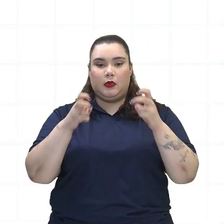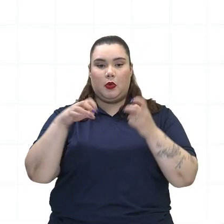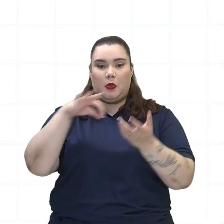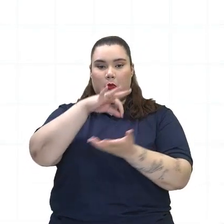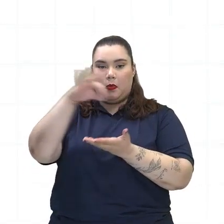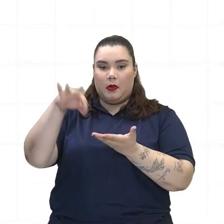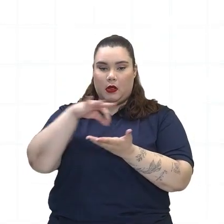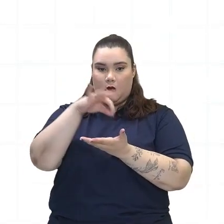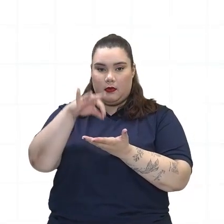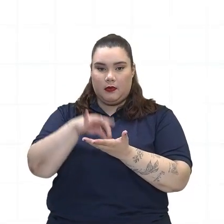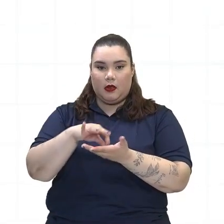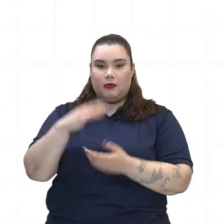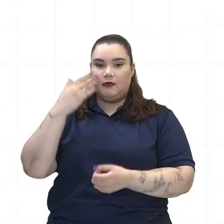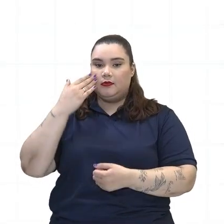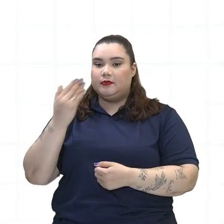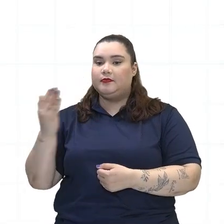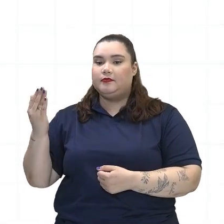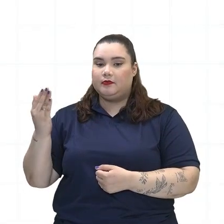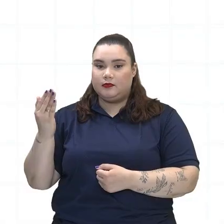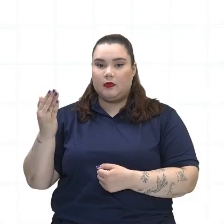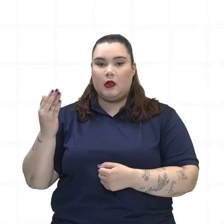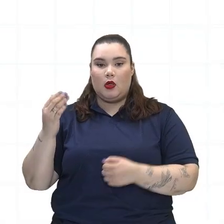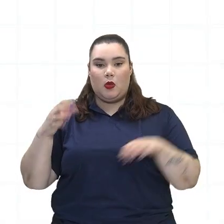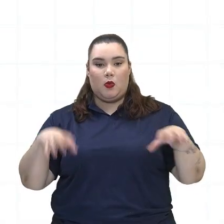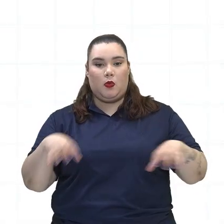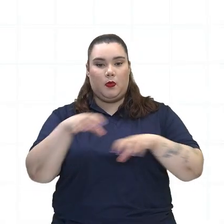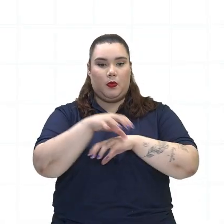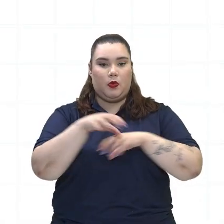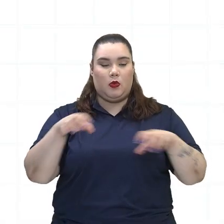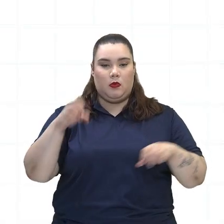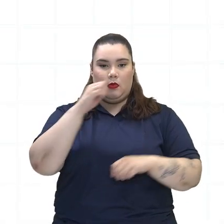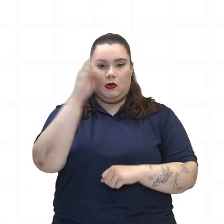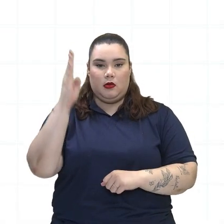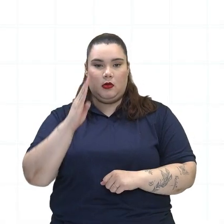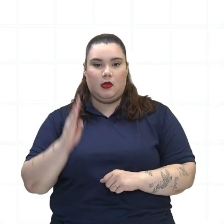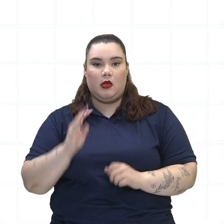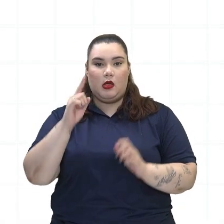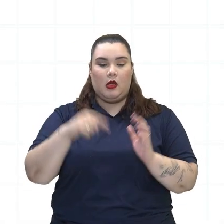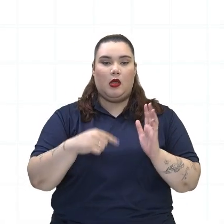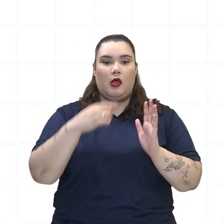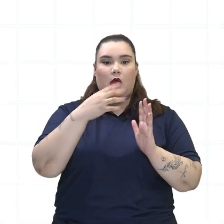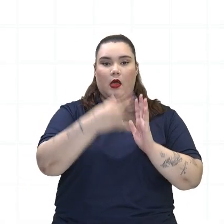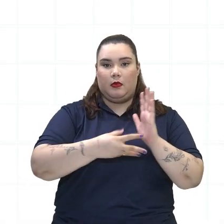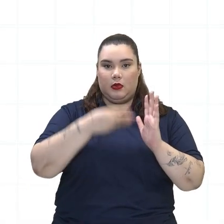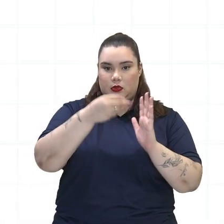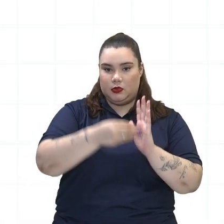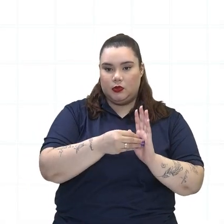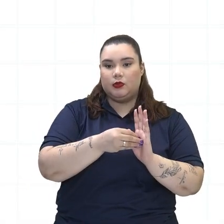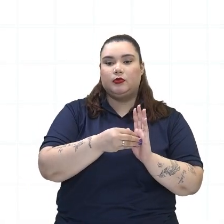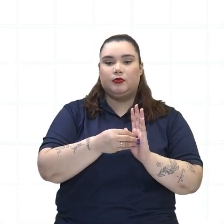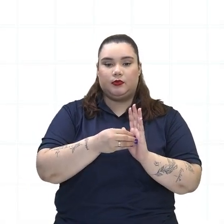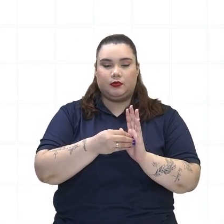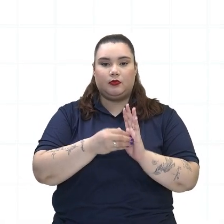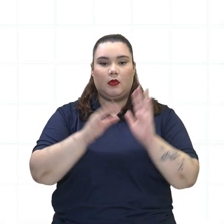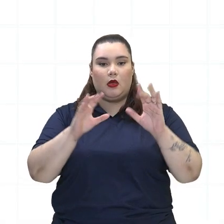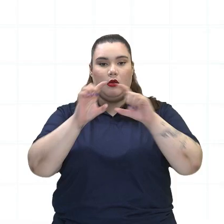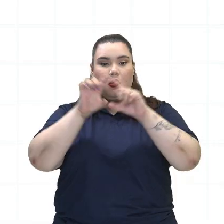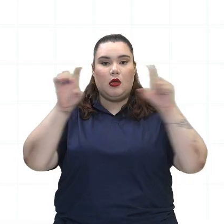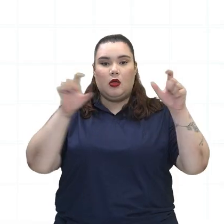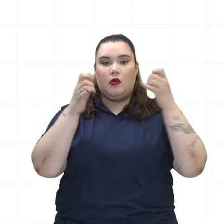mapa, do bioma que está em destaque, que seria a Amazônia. Temos acima do mapa a